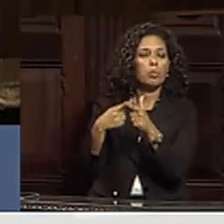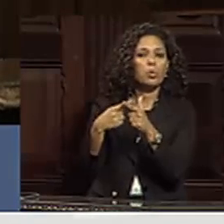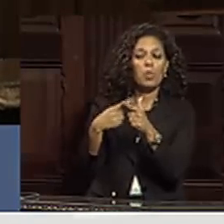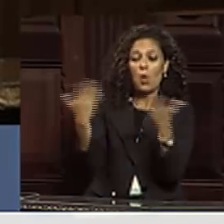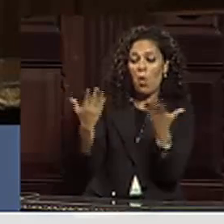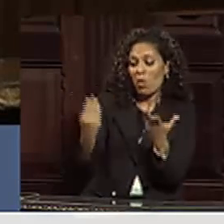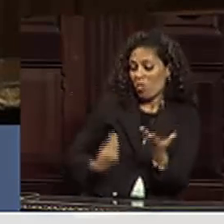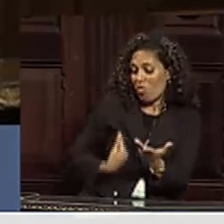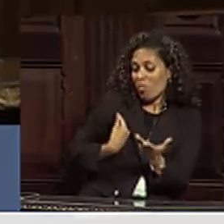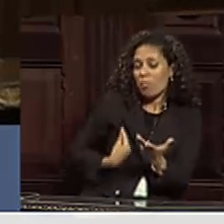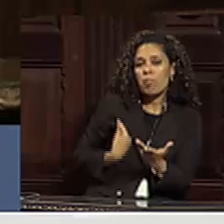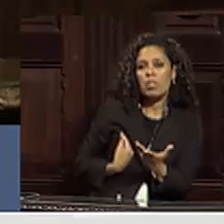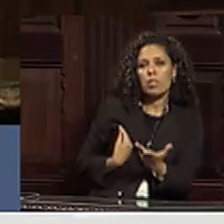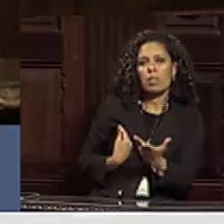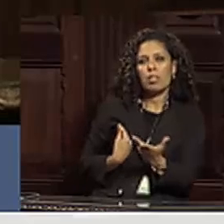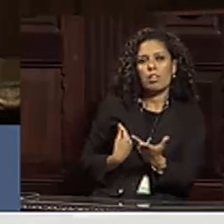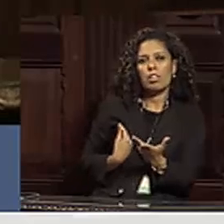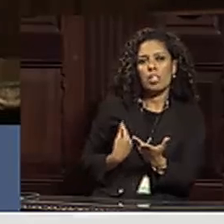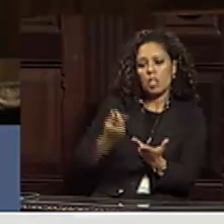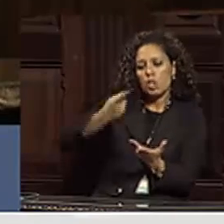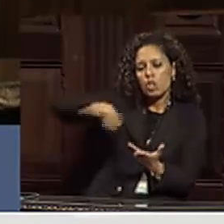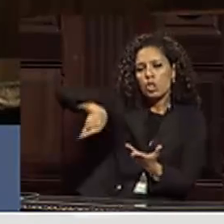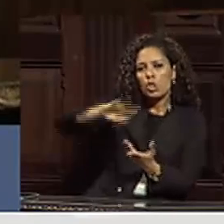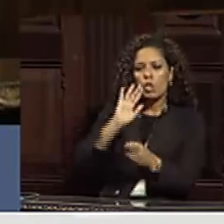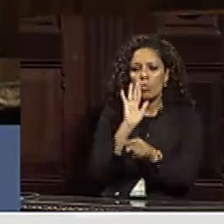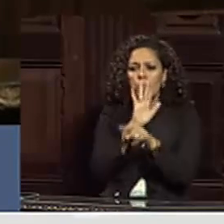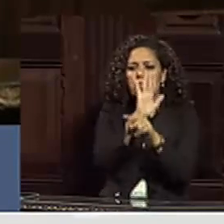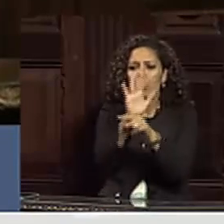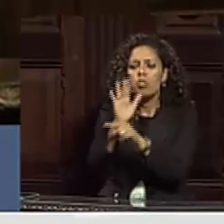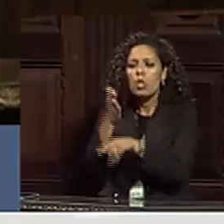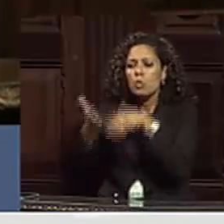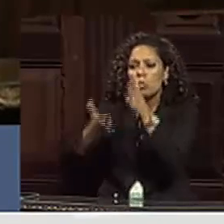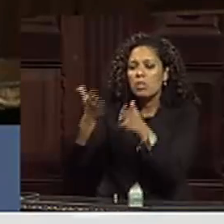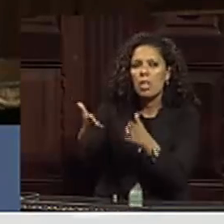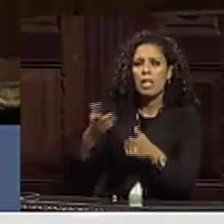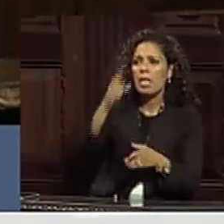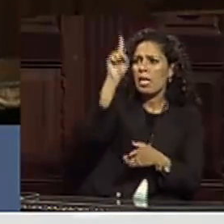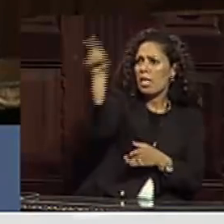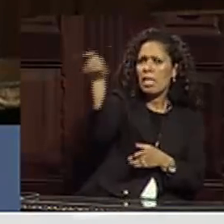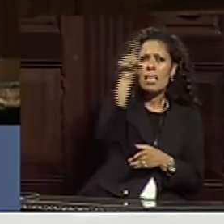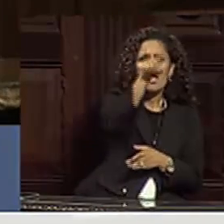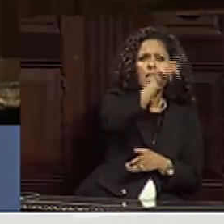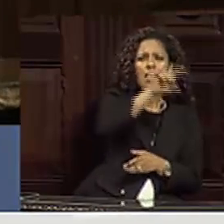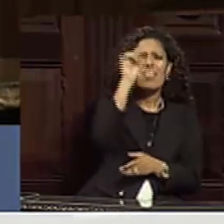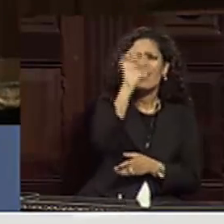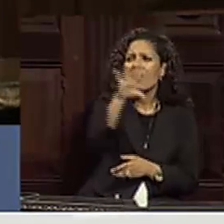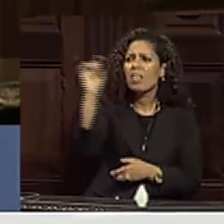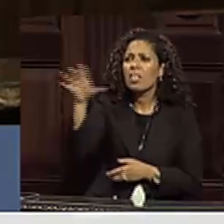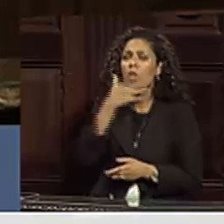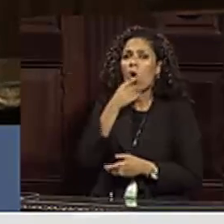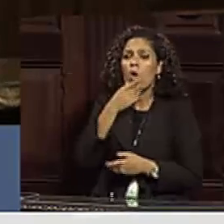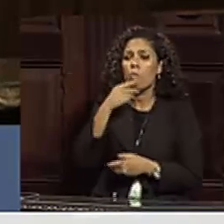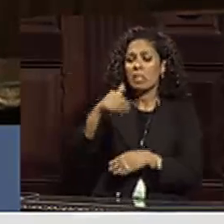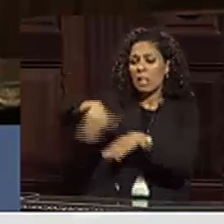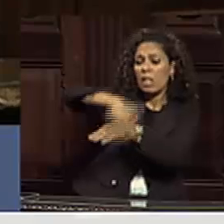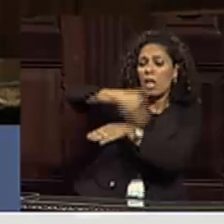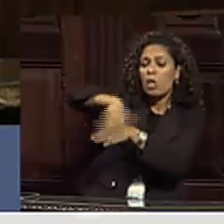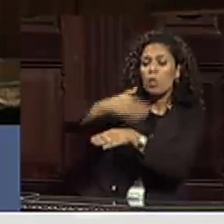vida, a defesa, a alma desses abnegados que estão na rua para defender a sociedade.